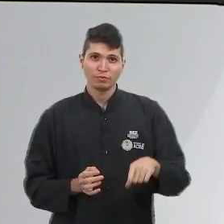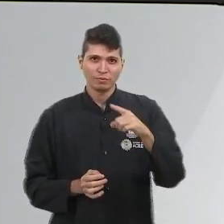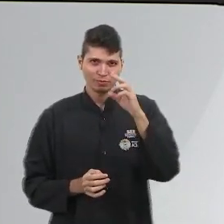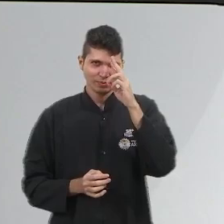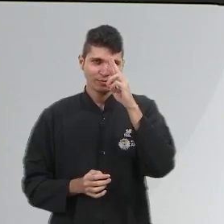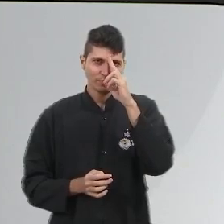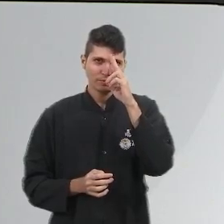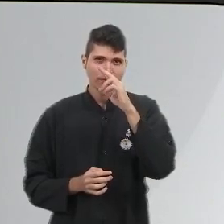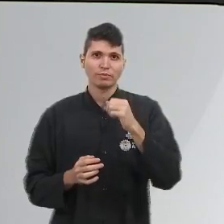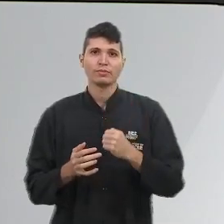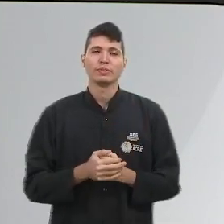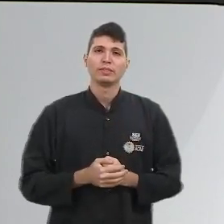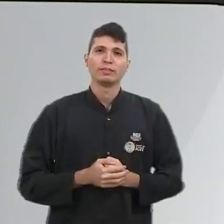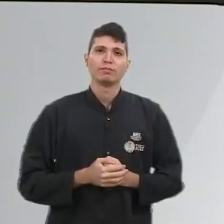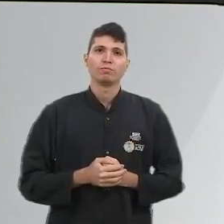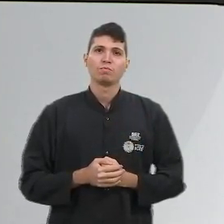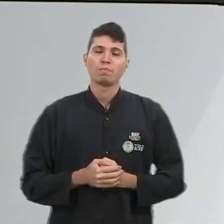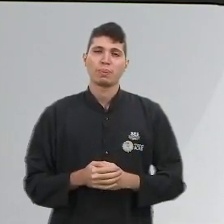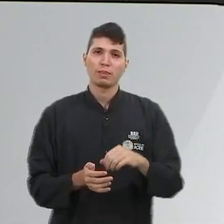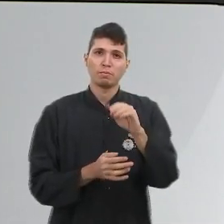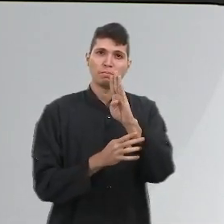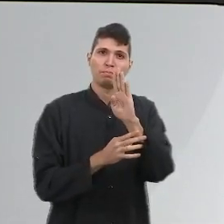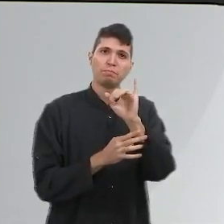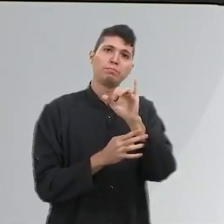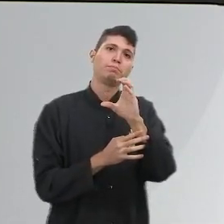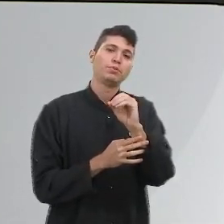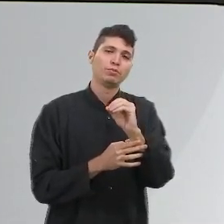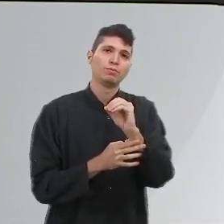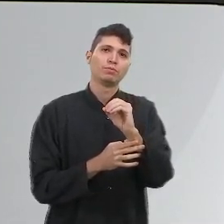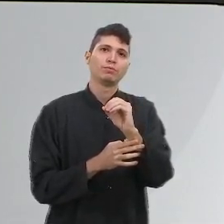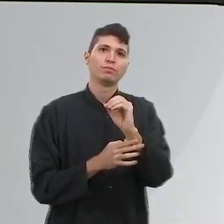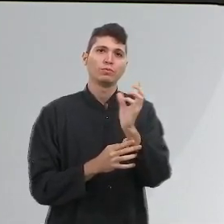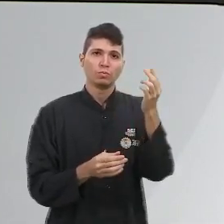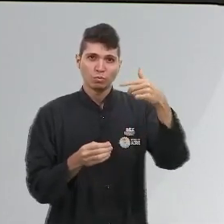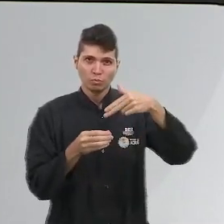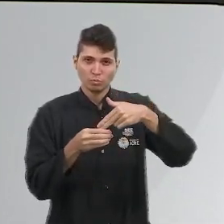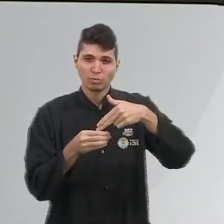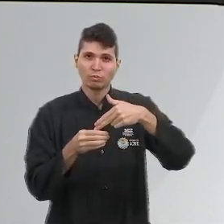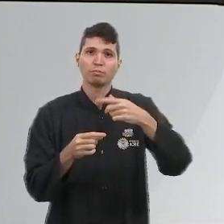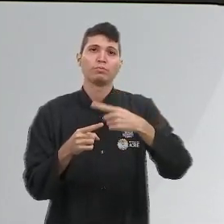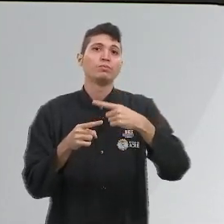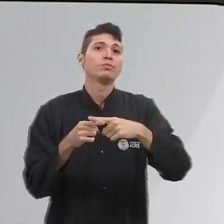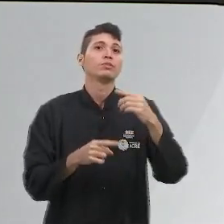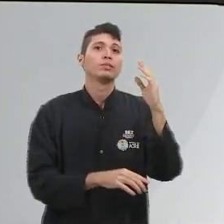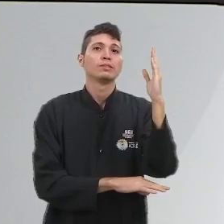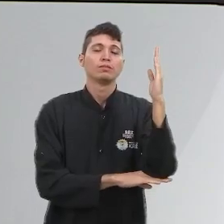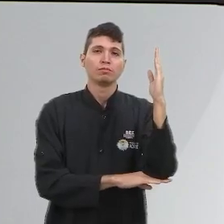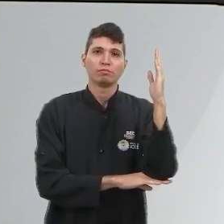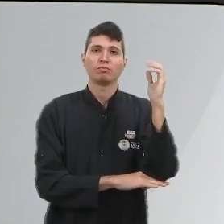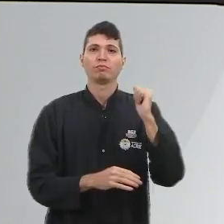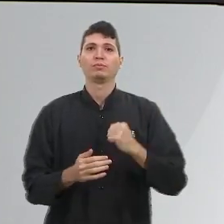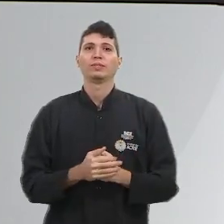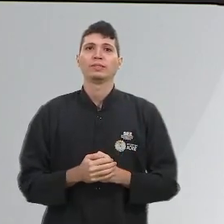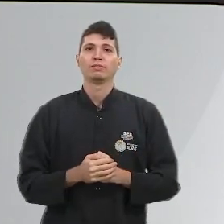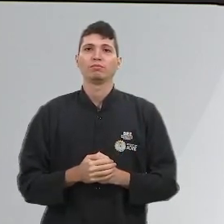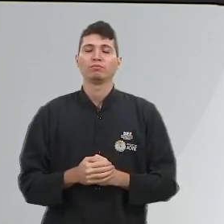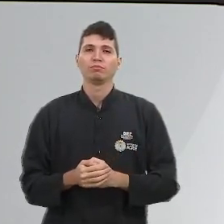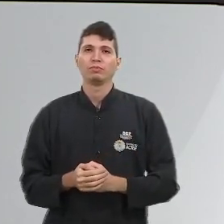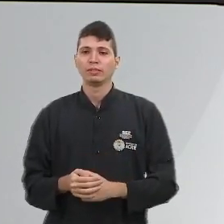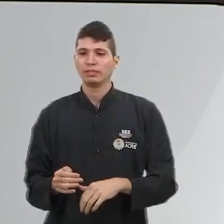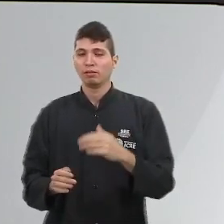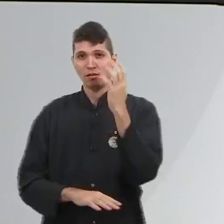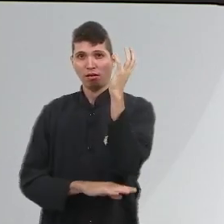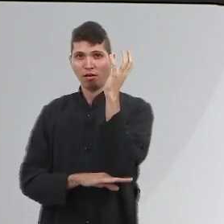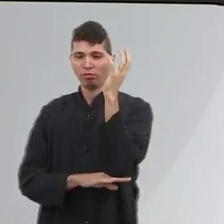de biocombustível. E o carvão vegetal ele entra como um biocombustível porque ele é madeira. Eu planto uma árvore, corto